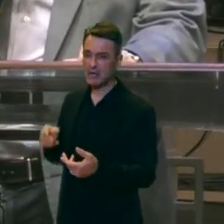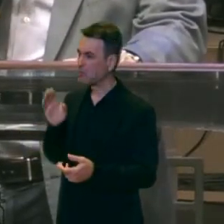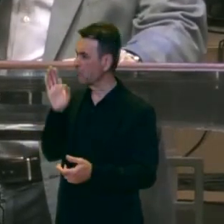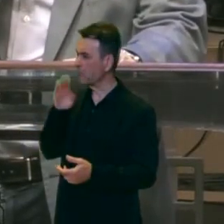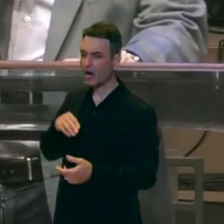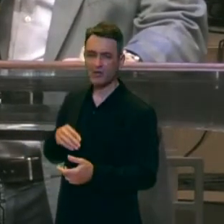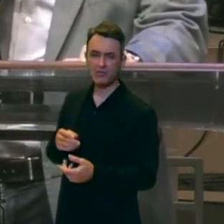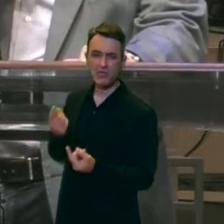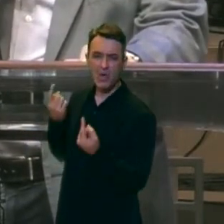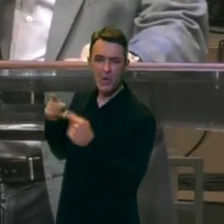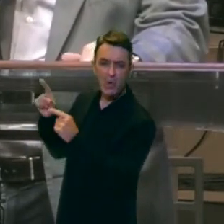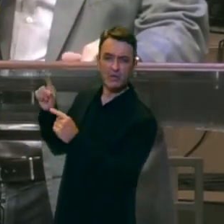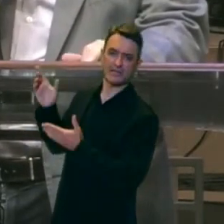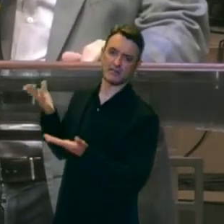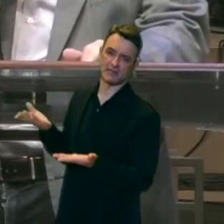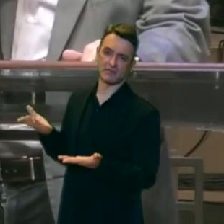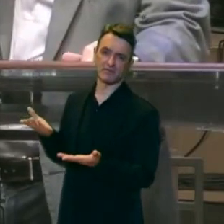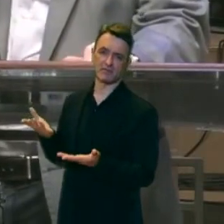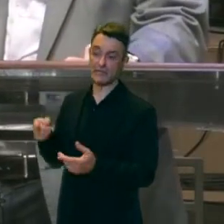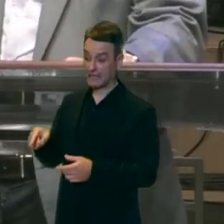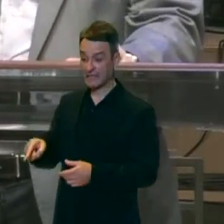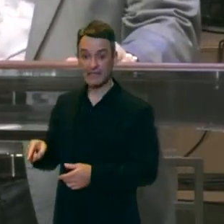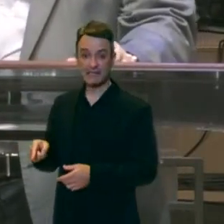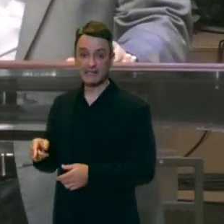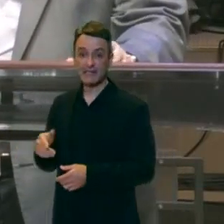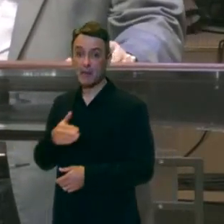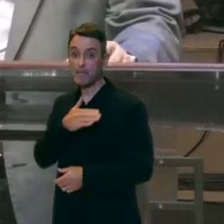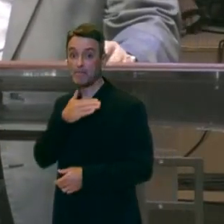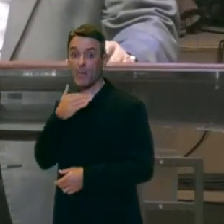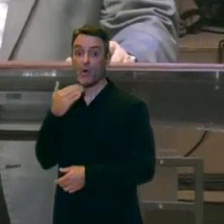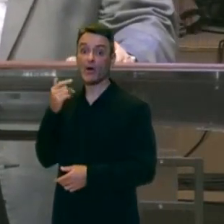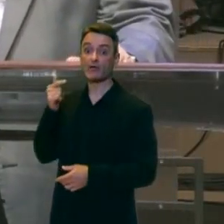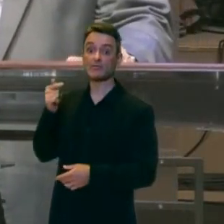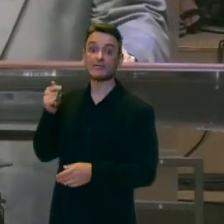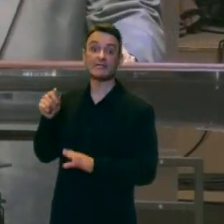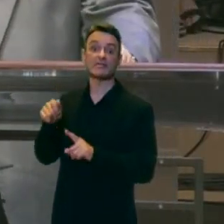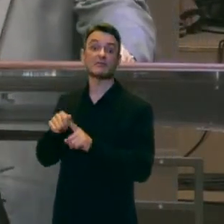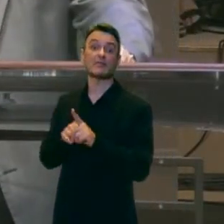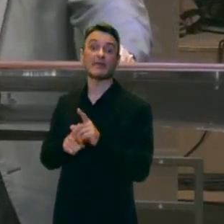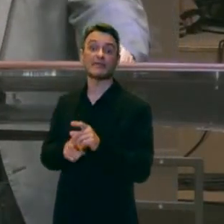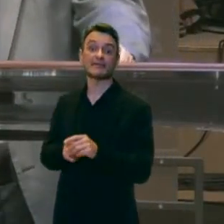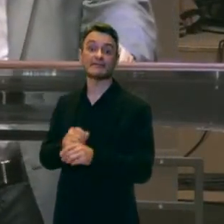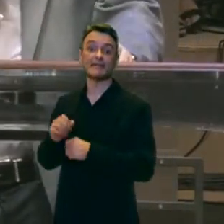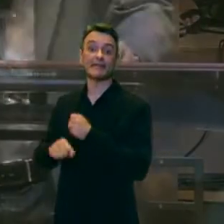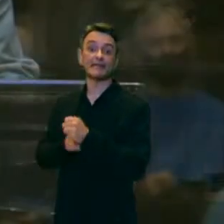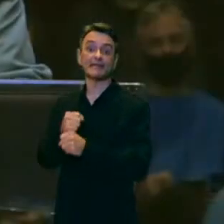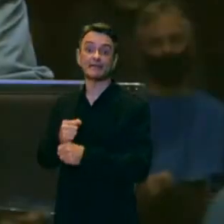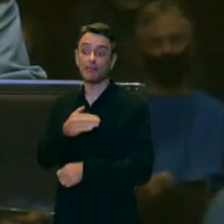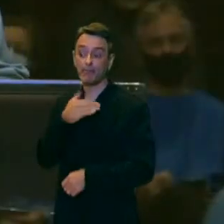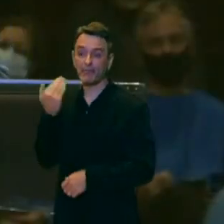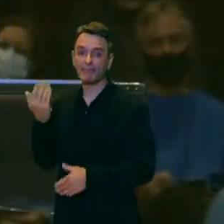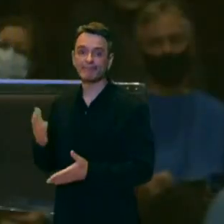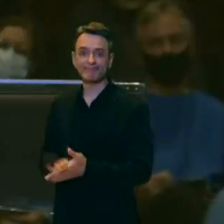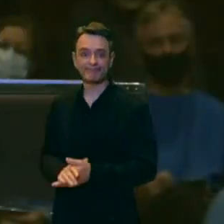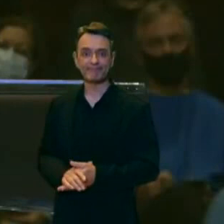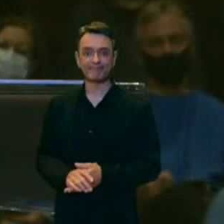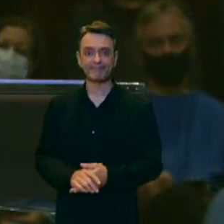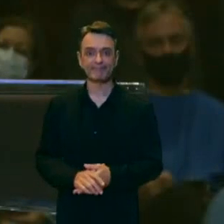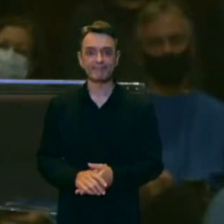profeta Ananias morreu no 7º mês daquele mesmo ano. Eu fico admirado